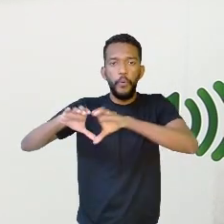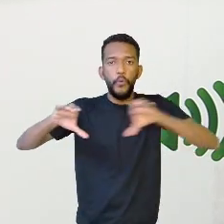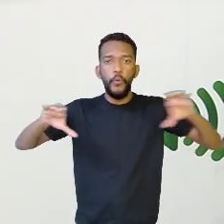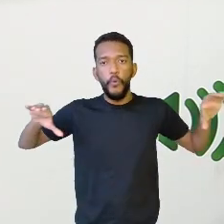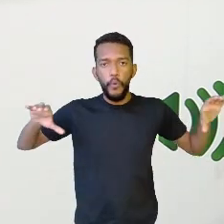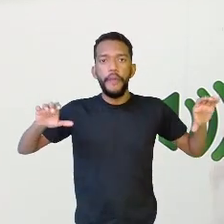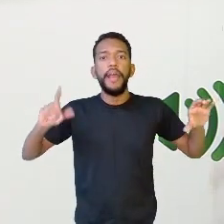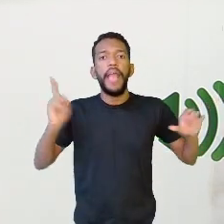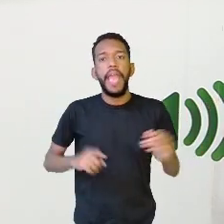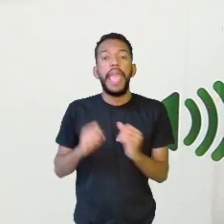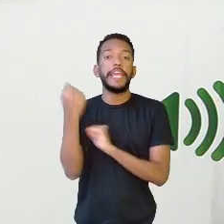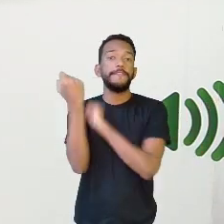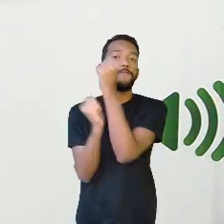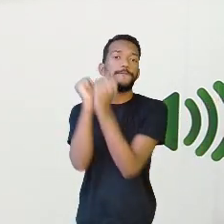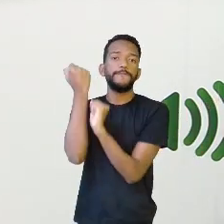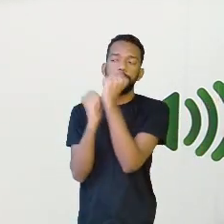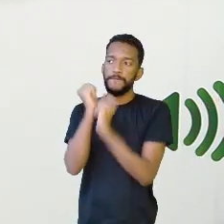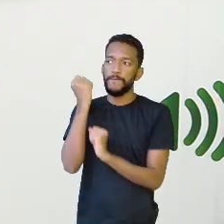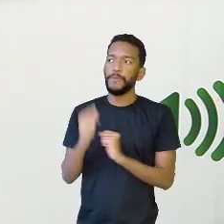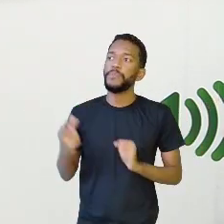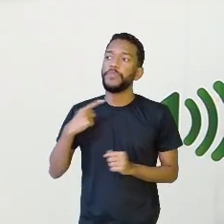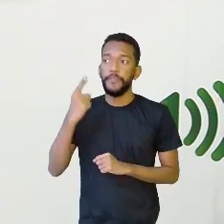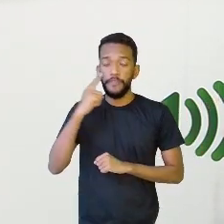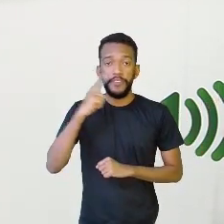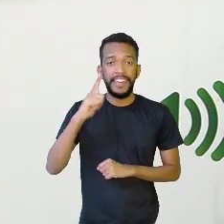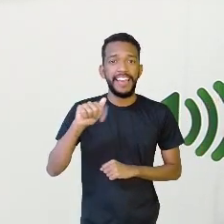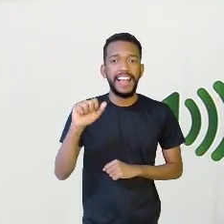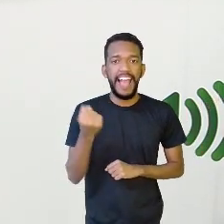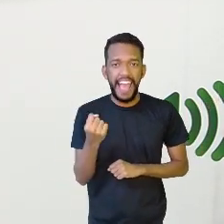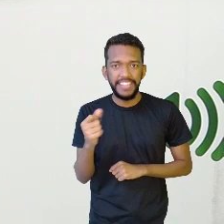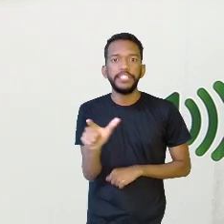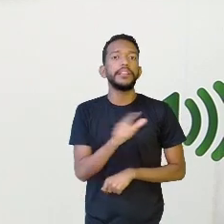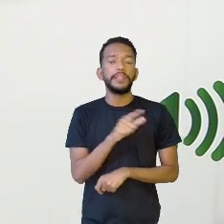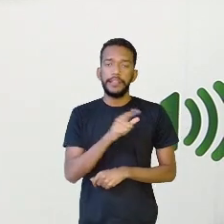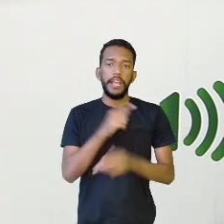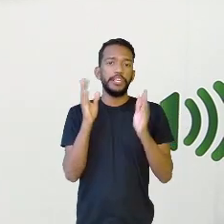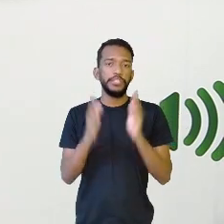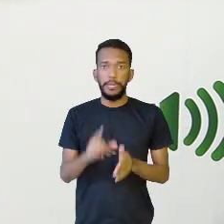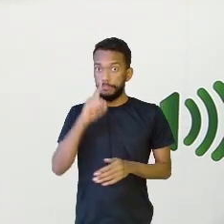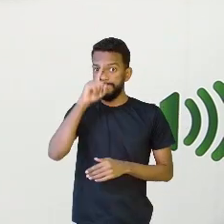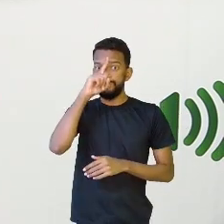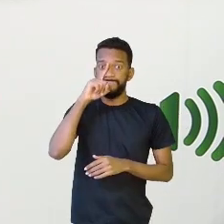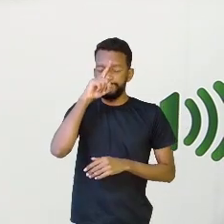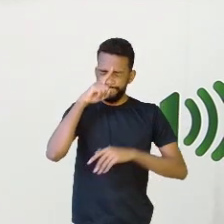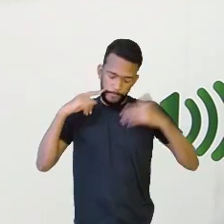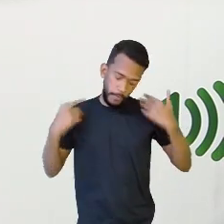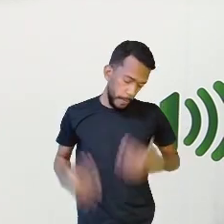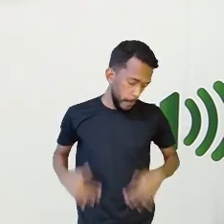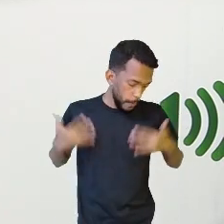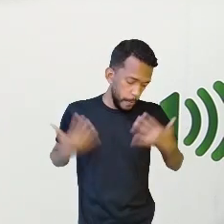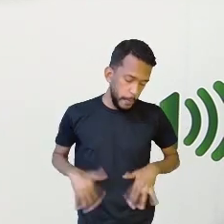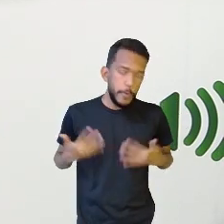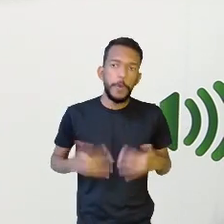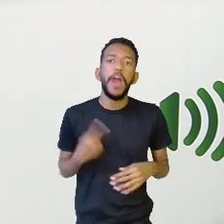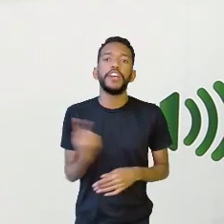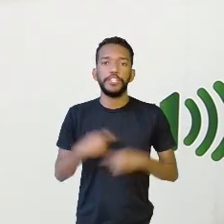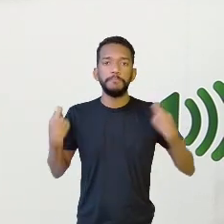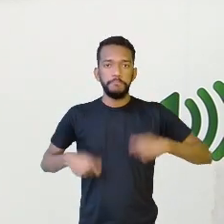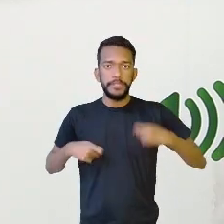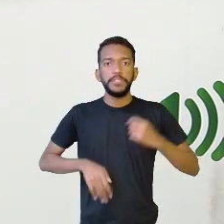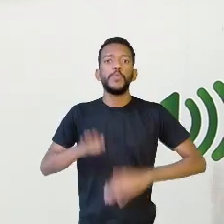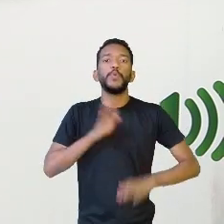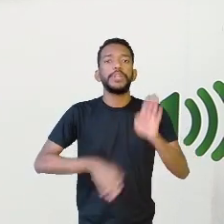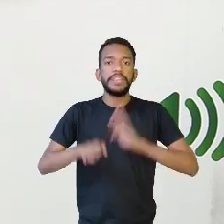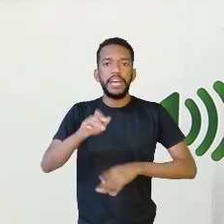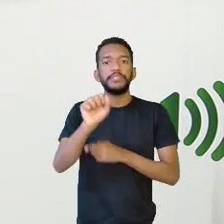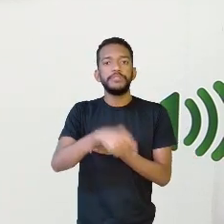Esses combustíveis gasosos também são muito perigosos. A gente precisa ter muito cuidado